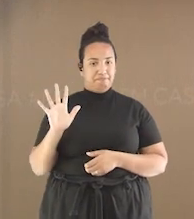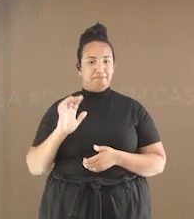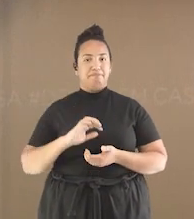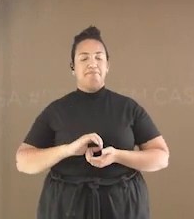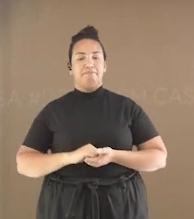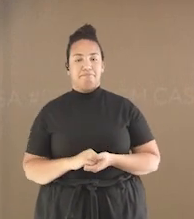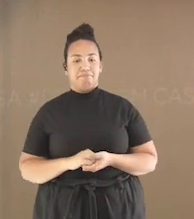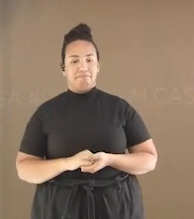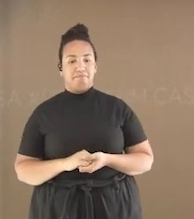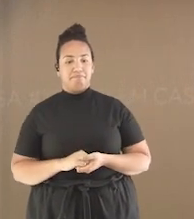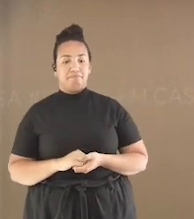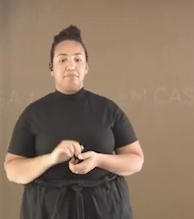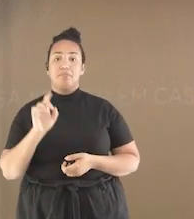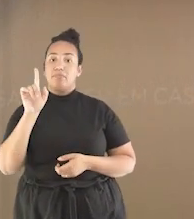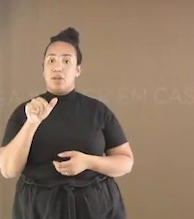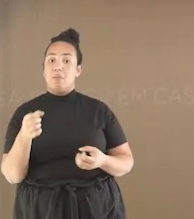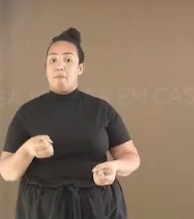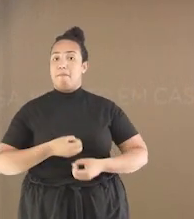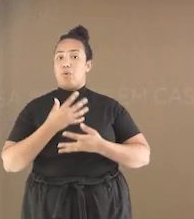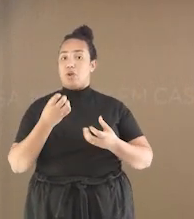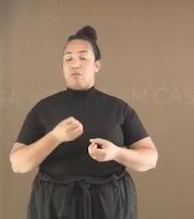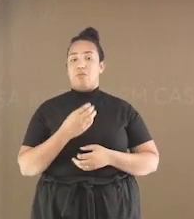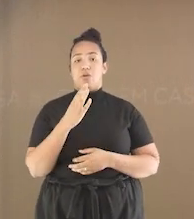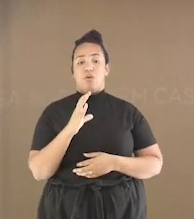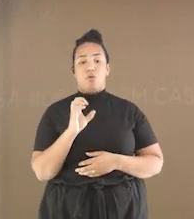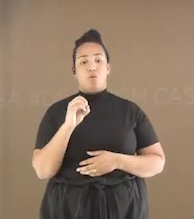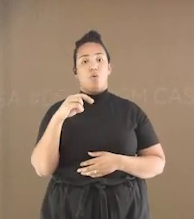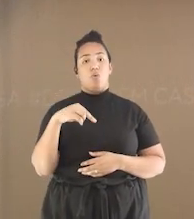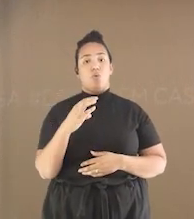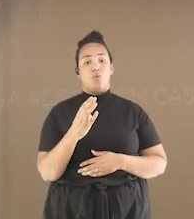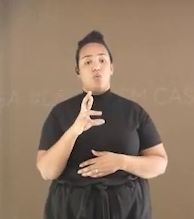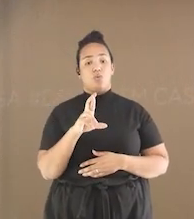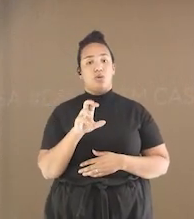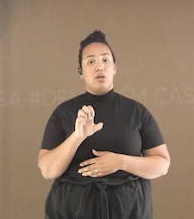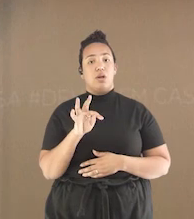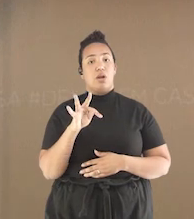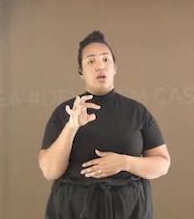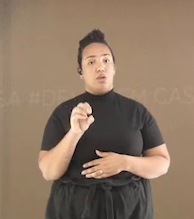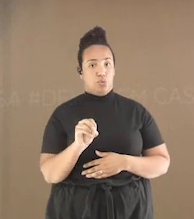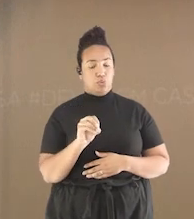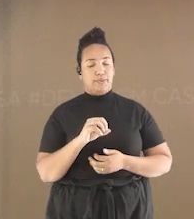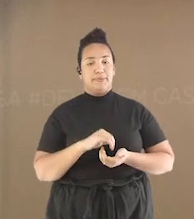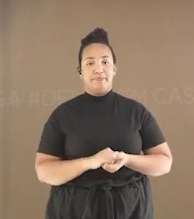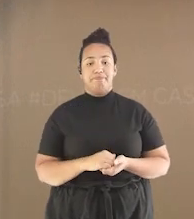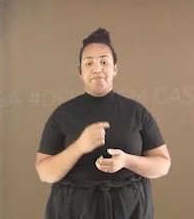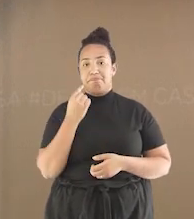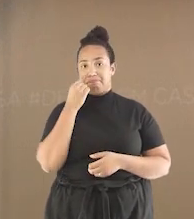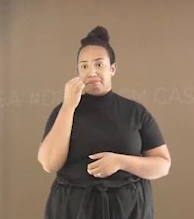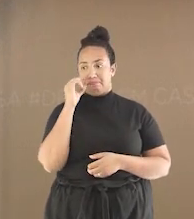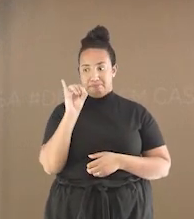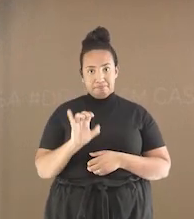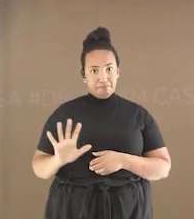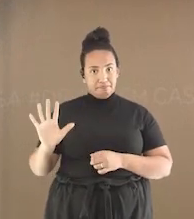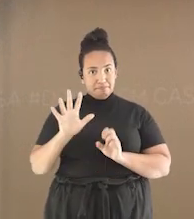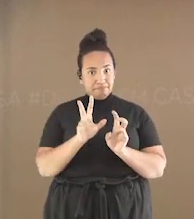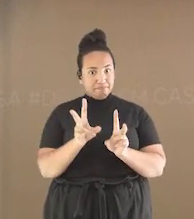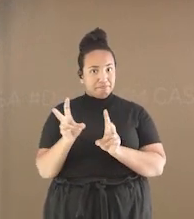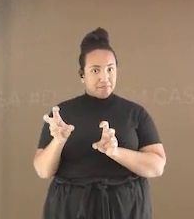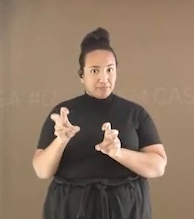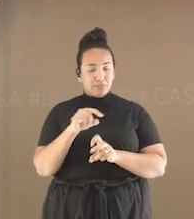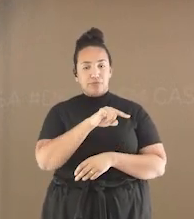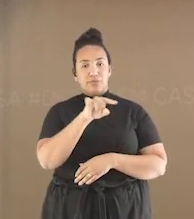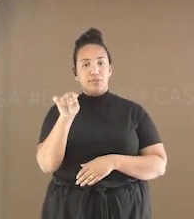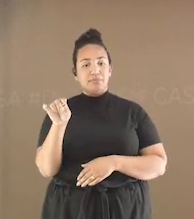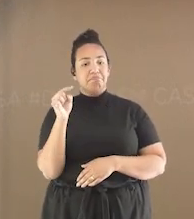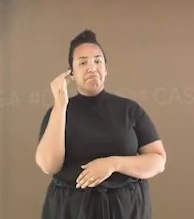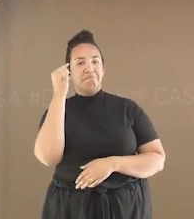este exemplo. Este é um poema concreto. Observe que no primeiro momento, ao olhar o desenho, você